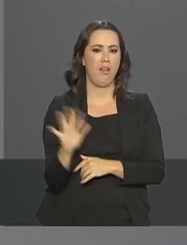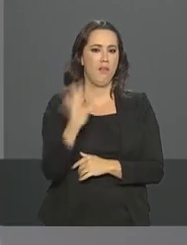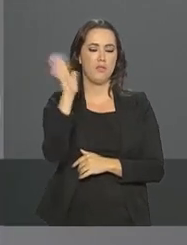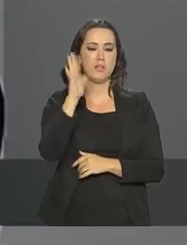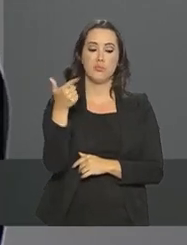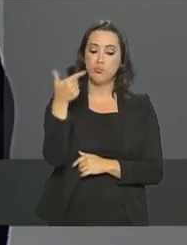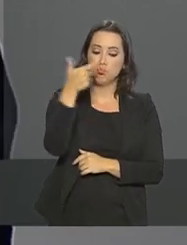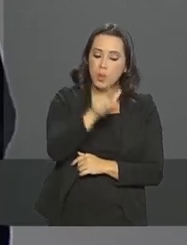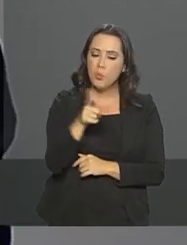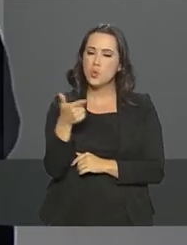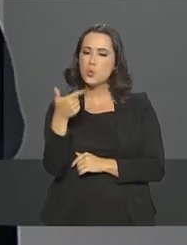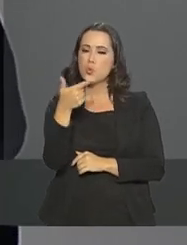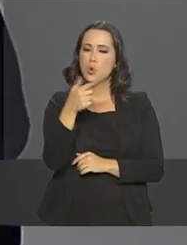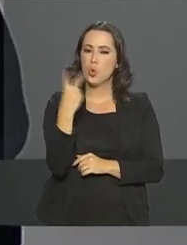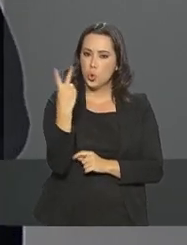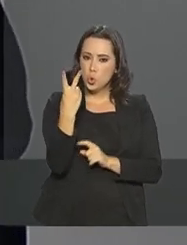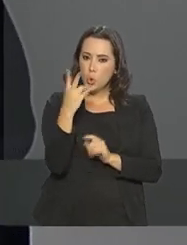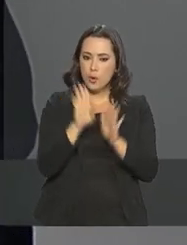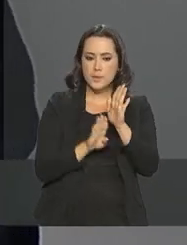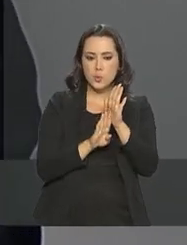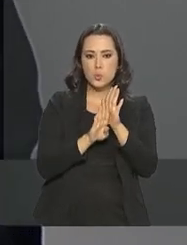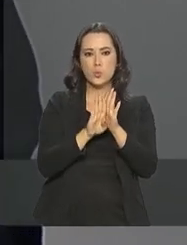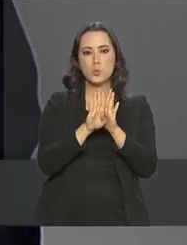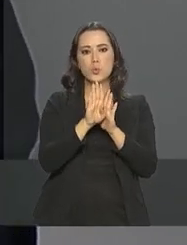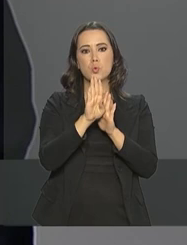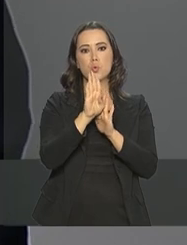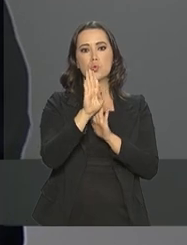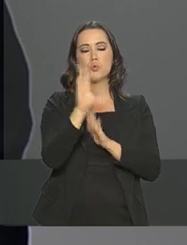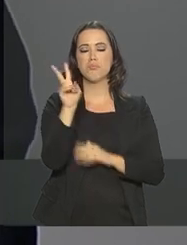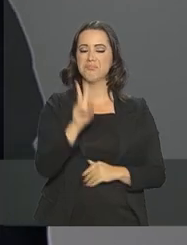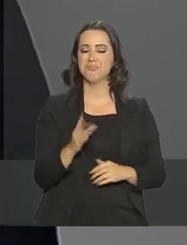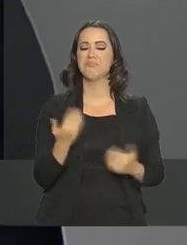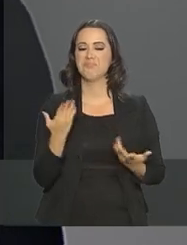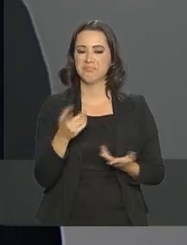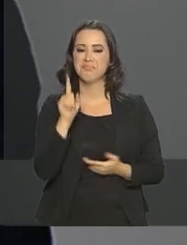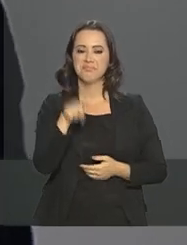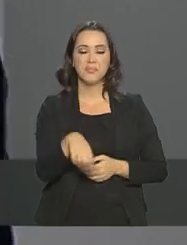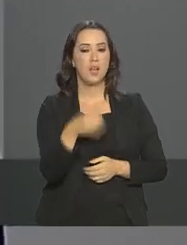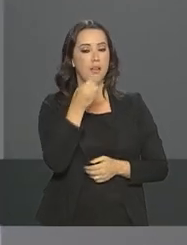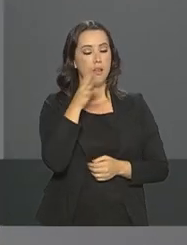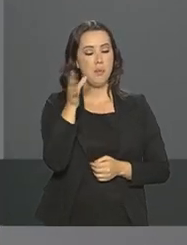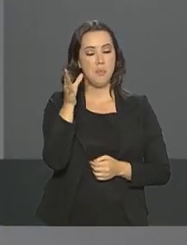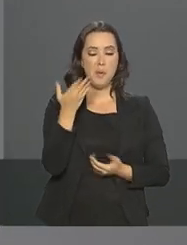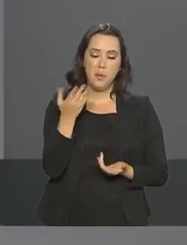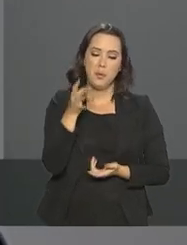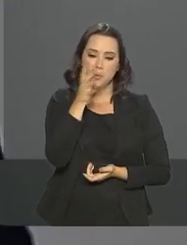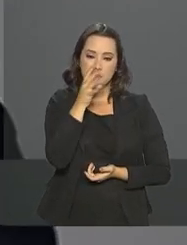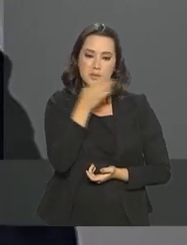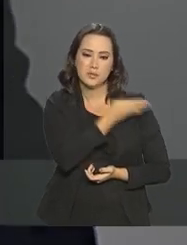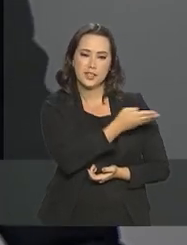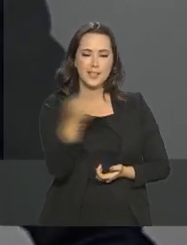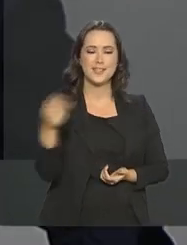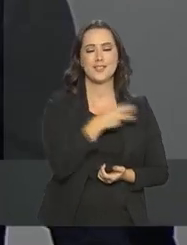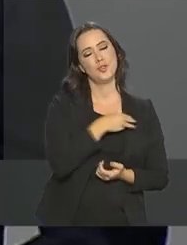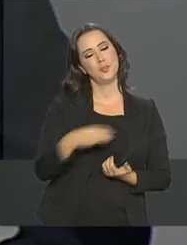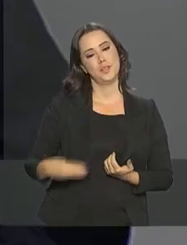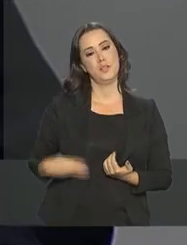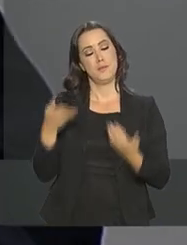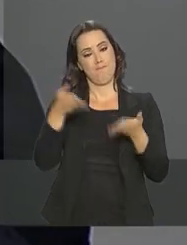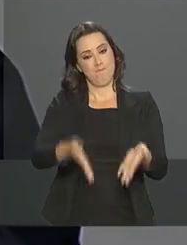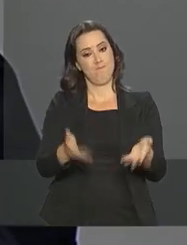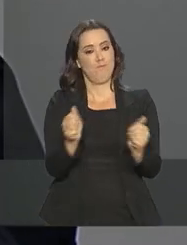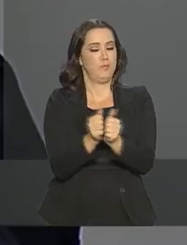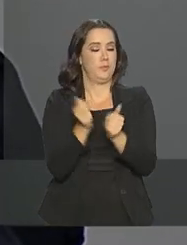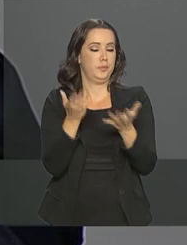novo aumento acima da inflação e é interessante é que os senhores ministros é que aqui